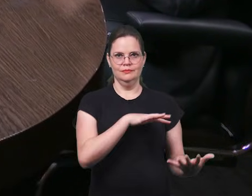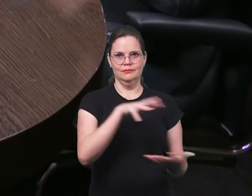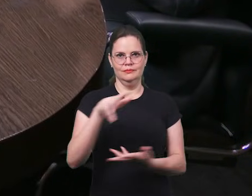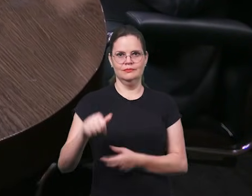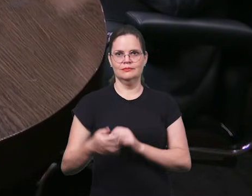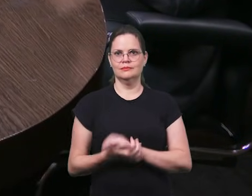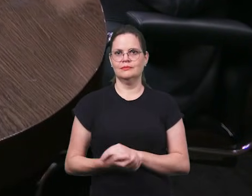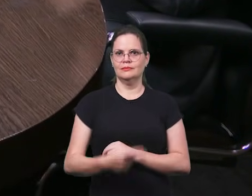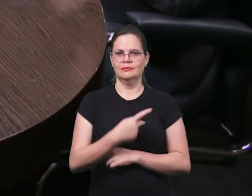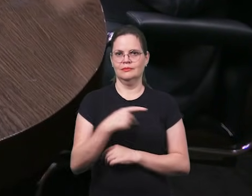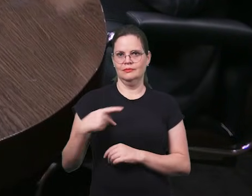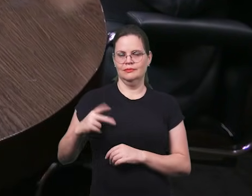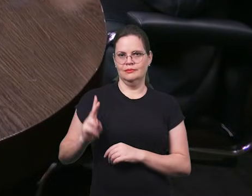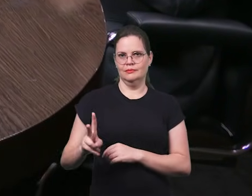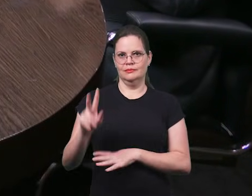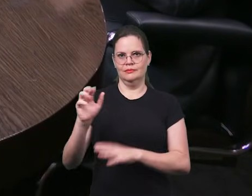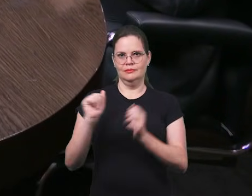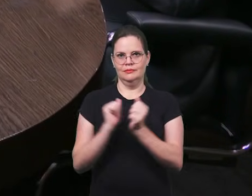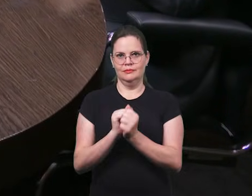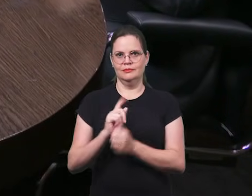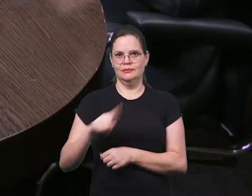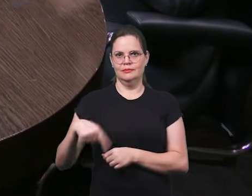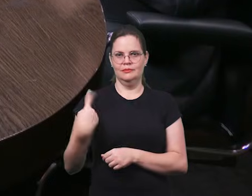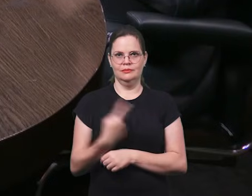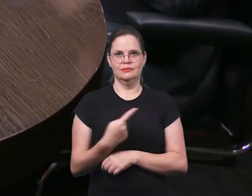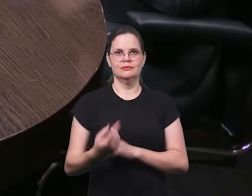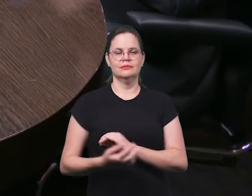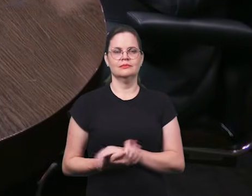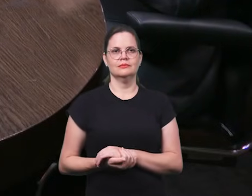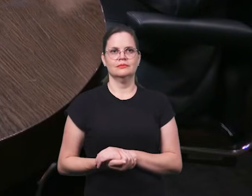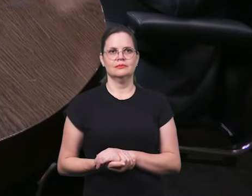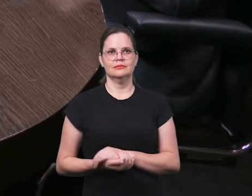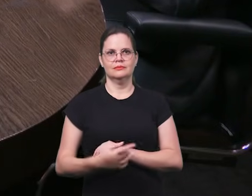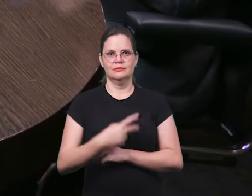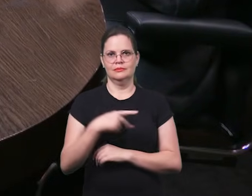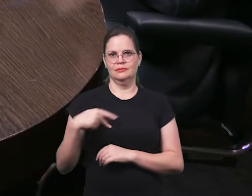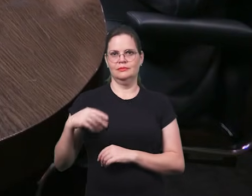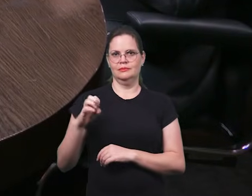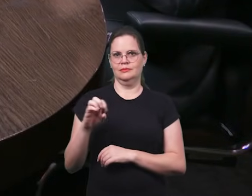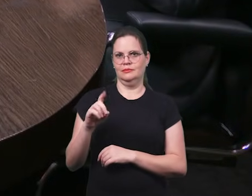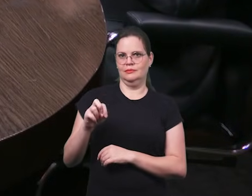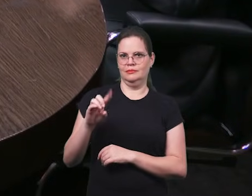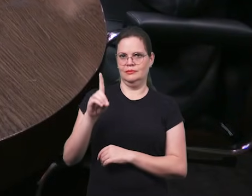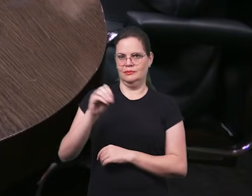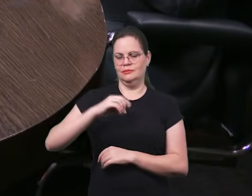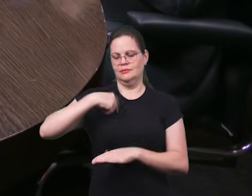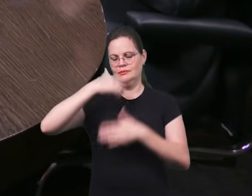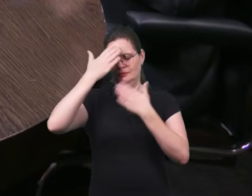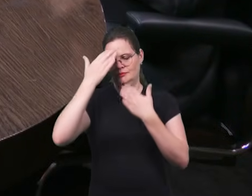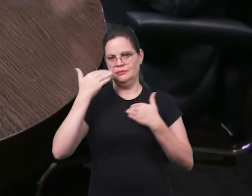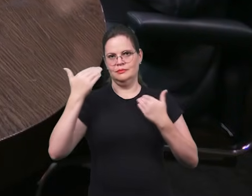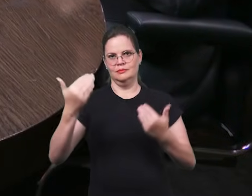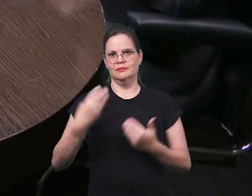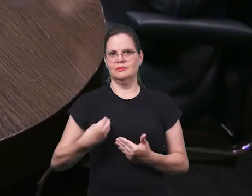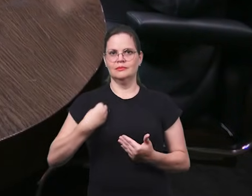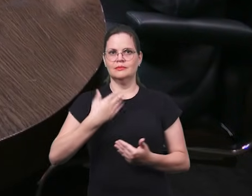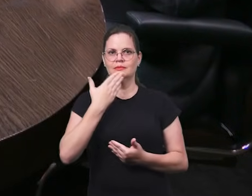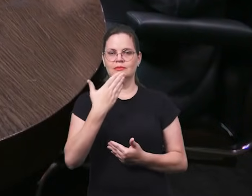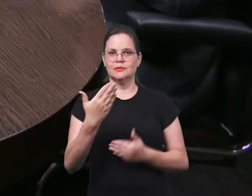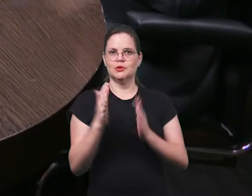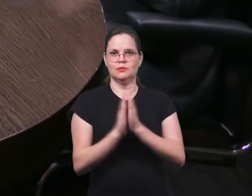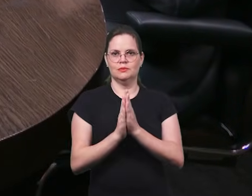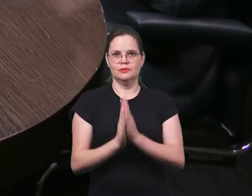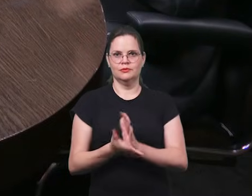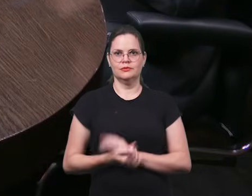Eduardo Rosete esteve conosco na maioria desses episódios. E agradecer a participação do pastor Eduardo Rosete e pedir ao